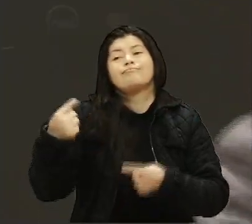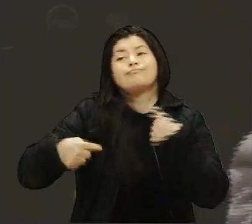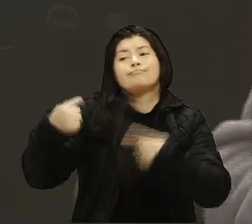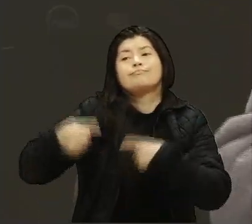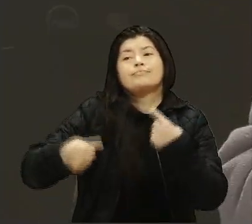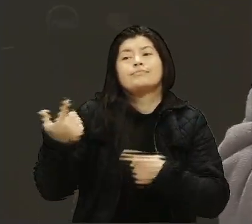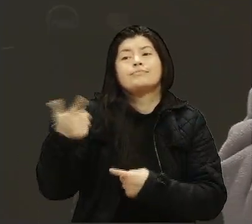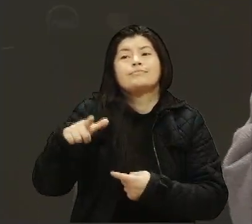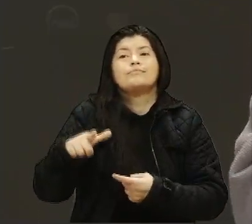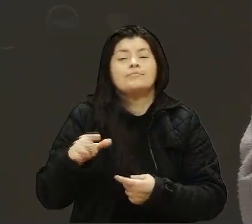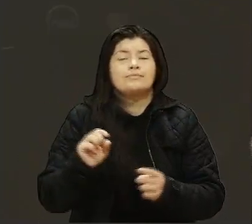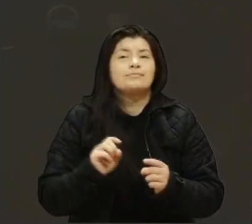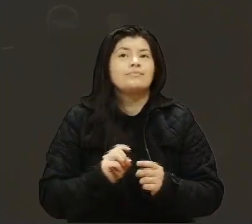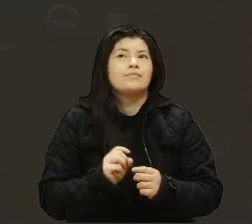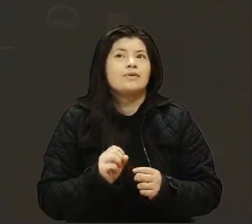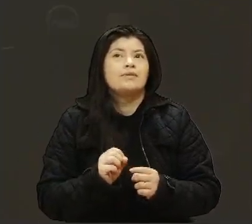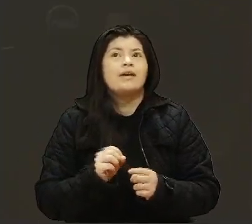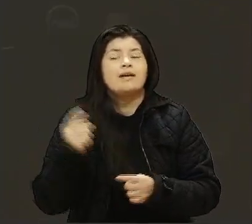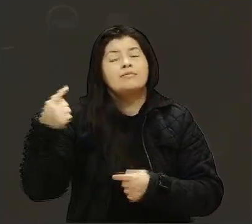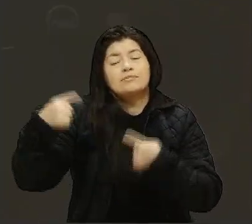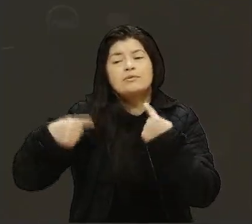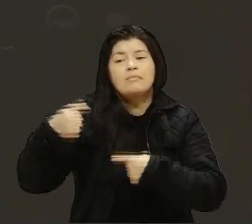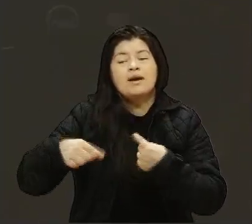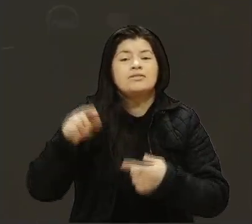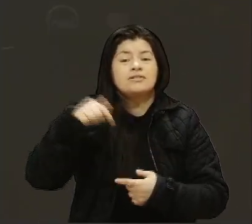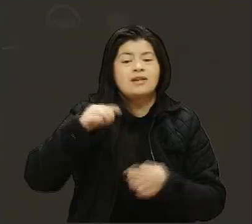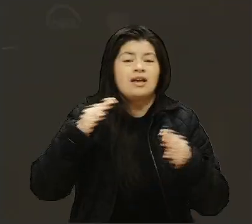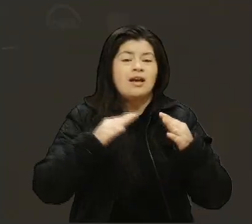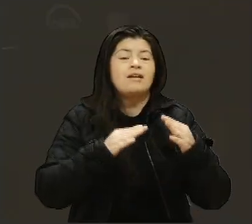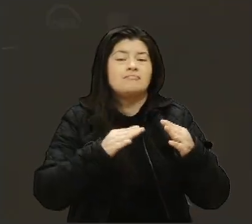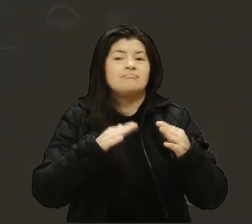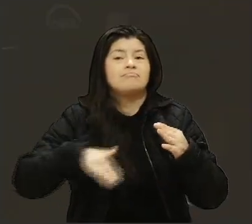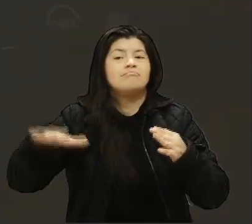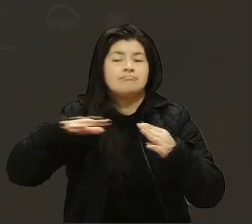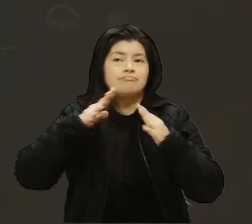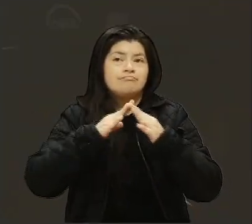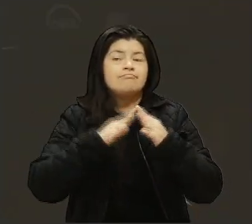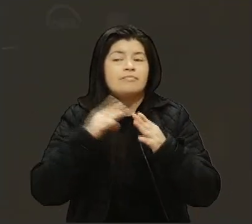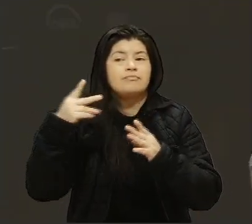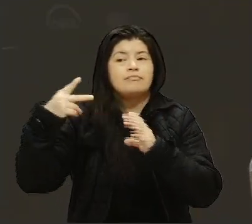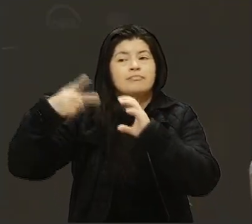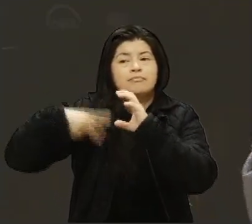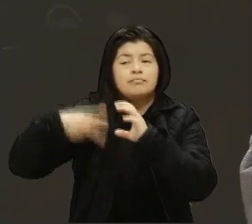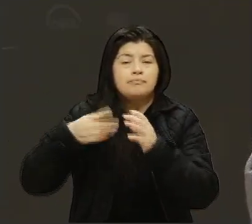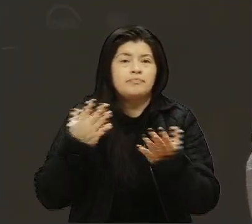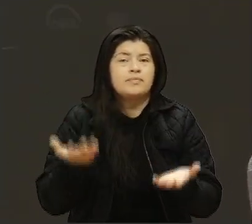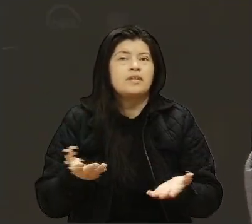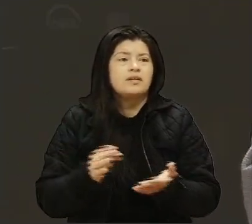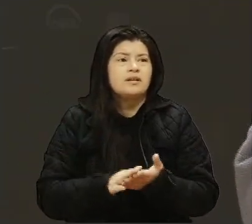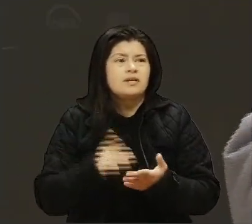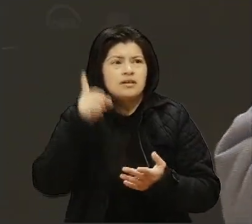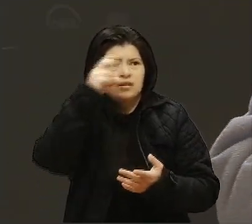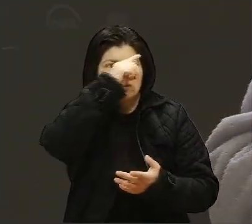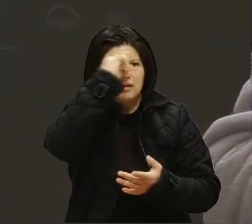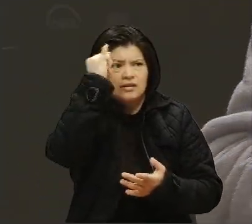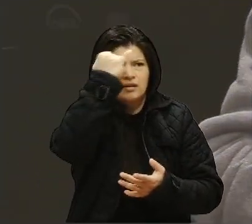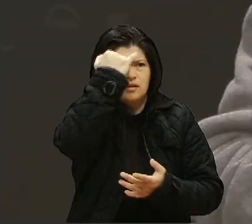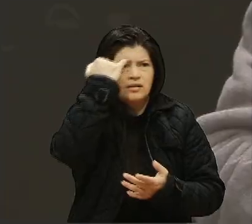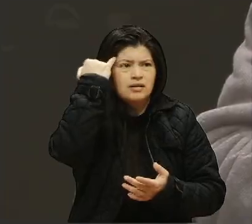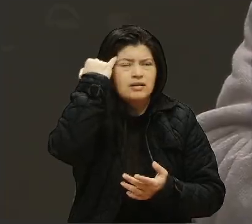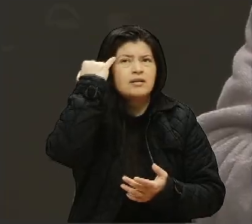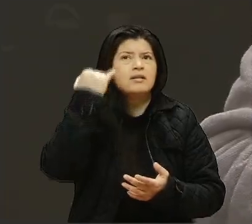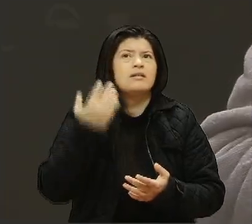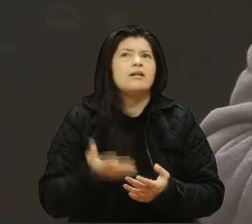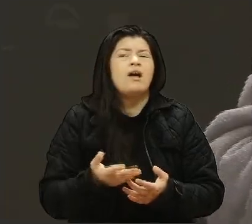saído significativamente dos debates dessa casa. O vereador Rafael Bueno e o vereador Zé D'Ambrosio se ativeram ao tema, né? Então, presidente, nós